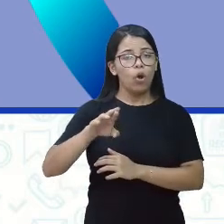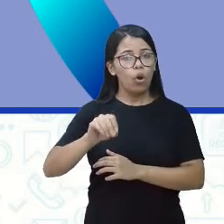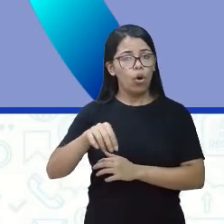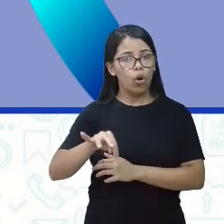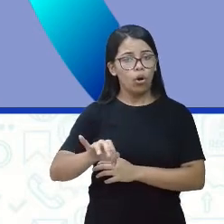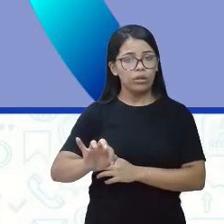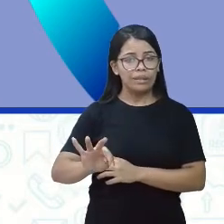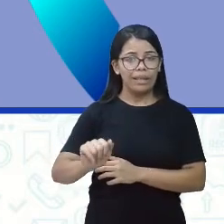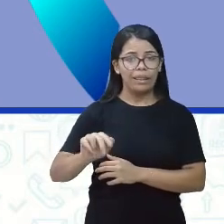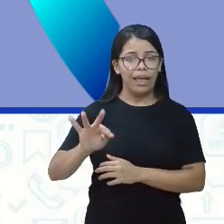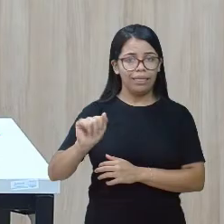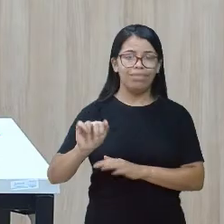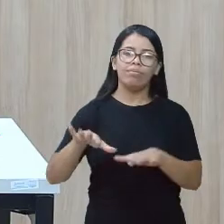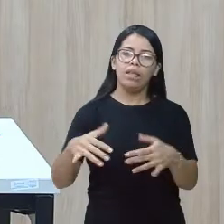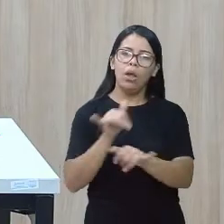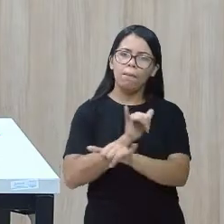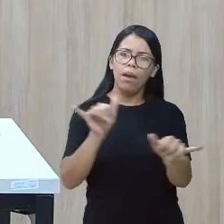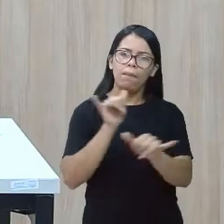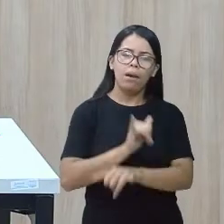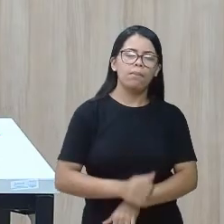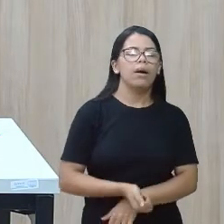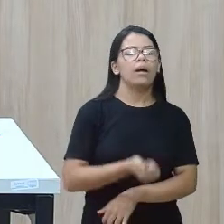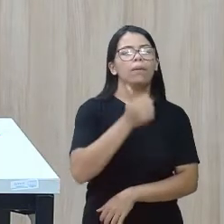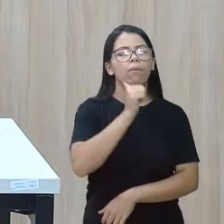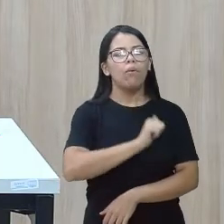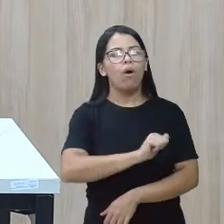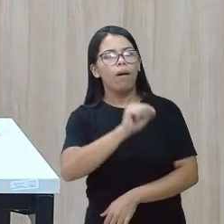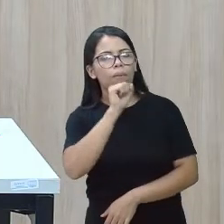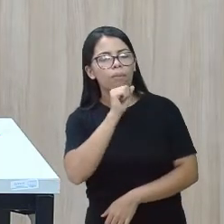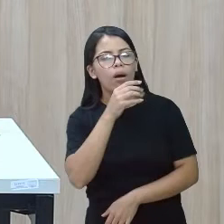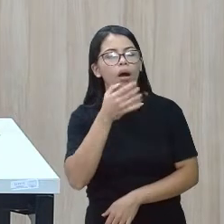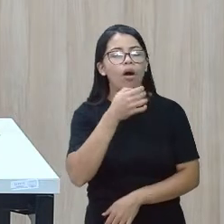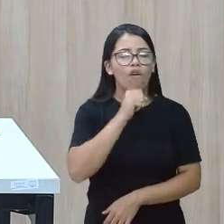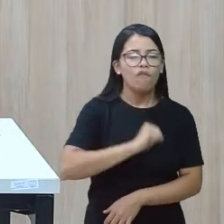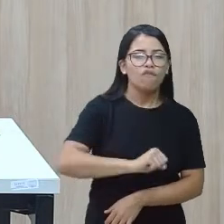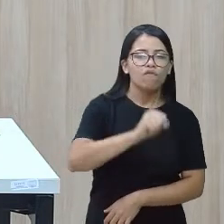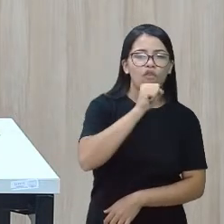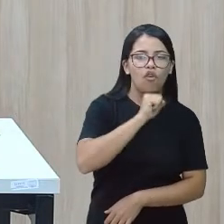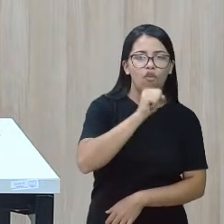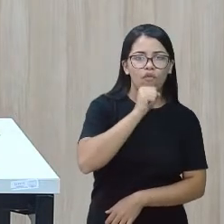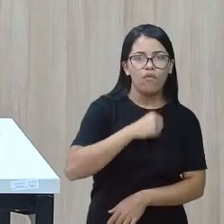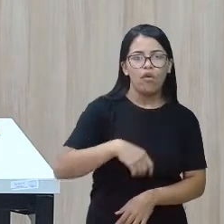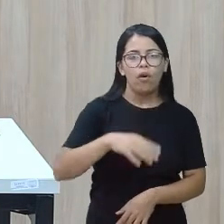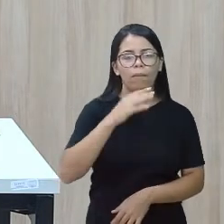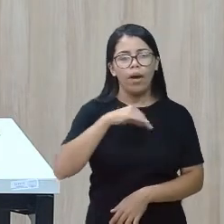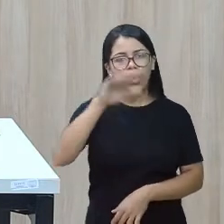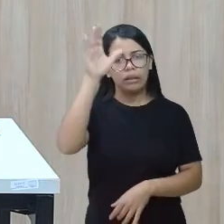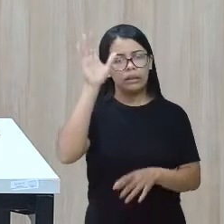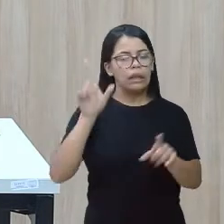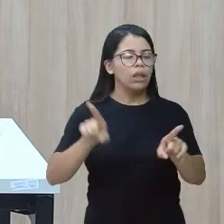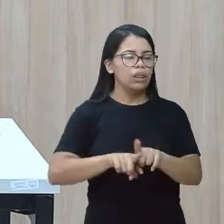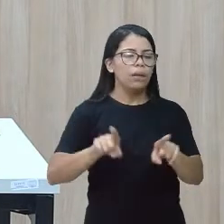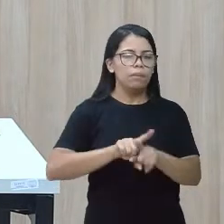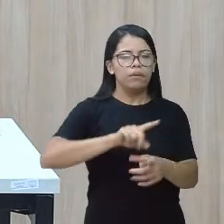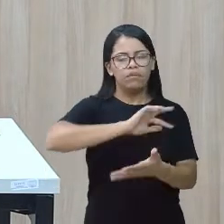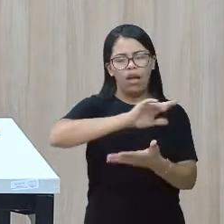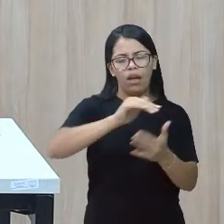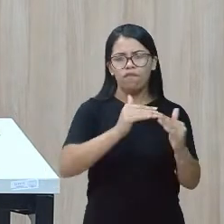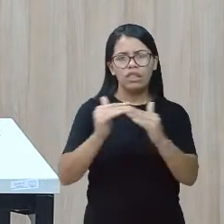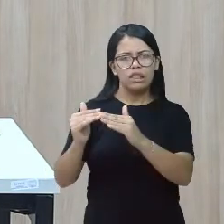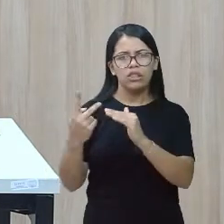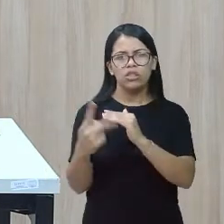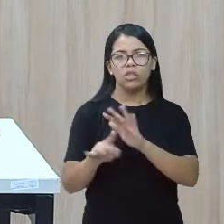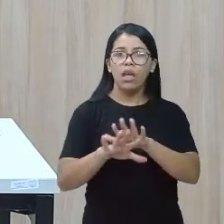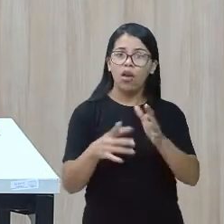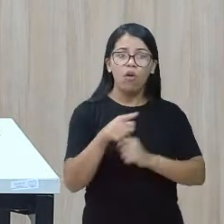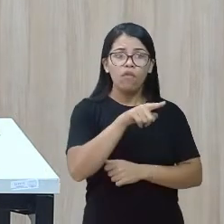avô, para o pai, até mesmo para os vizinhos. E dizer para eles, vocês sabiam que nós estamos no Novembro Azul? É o novembro